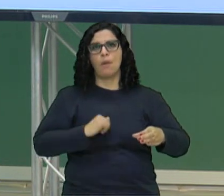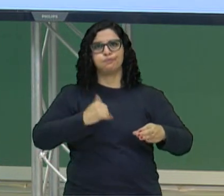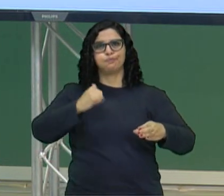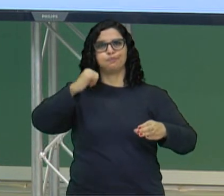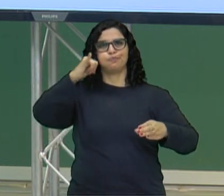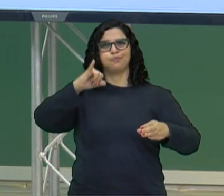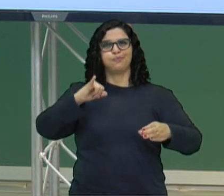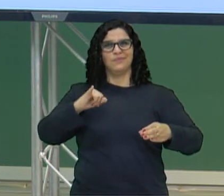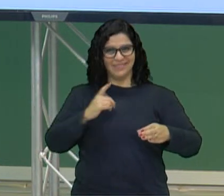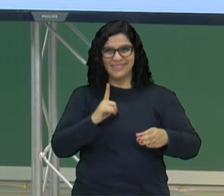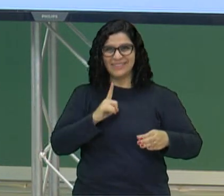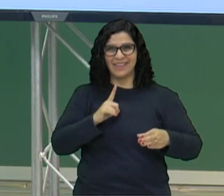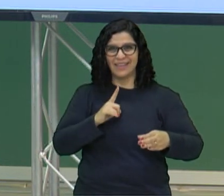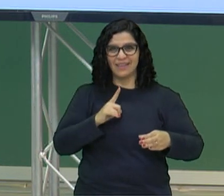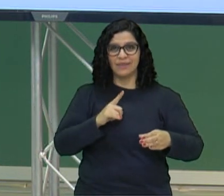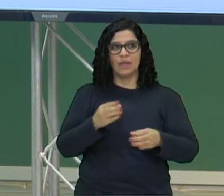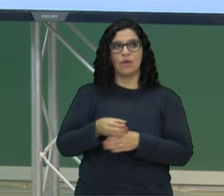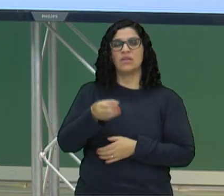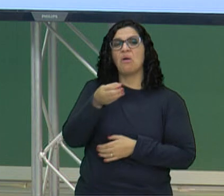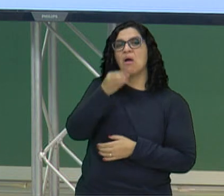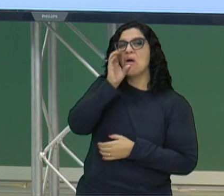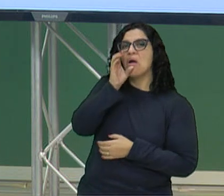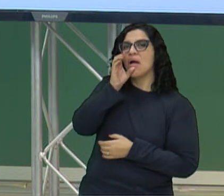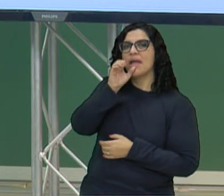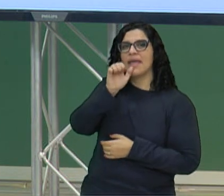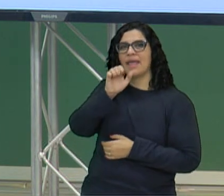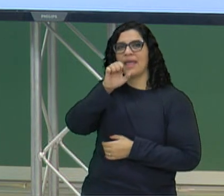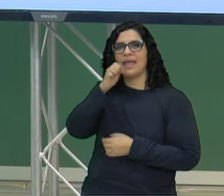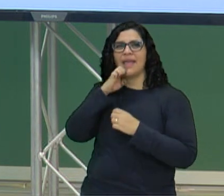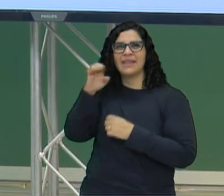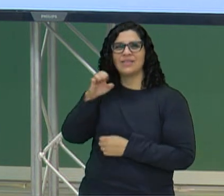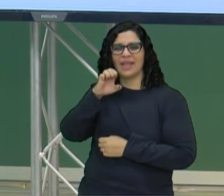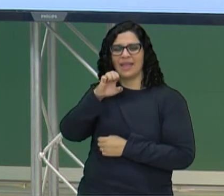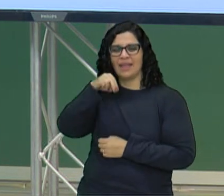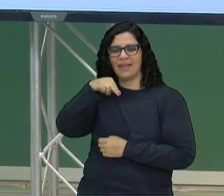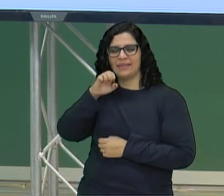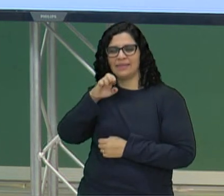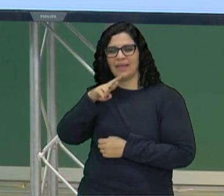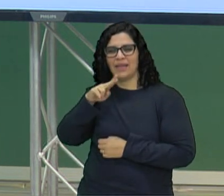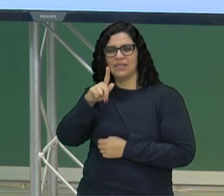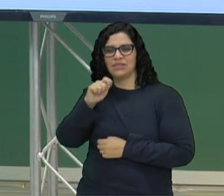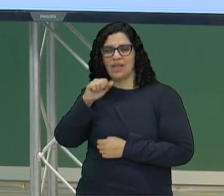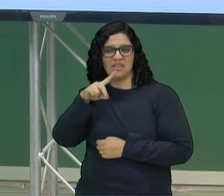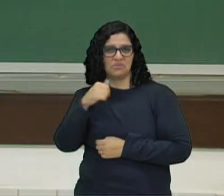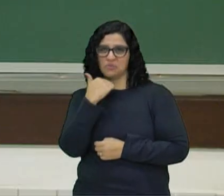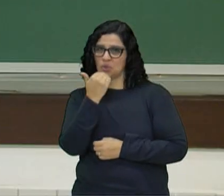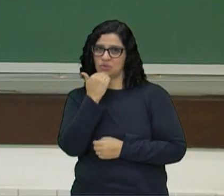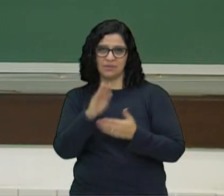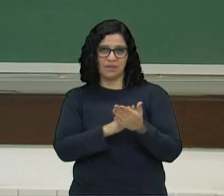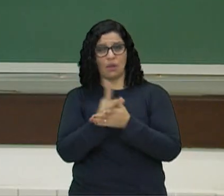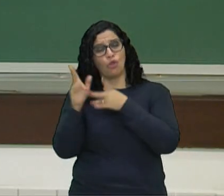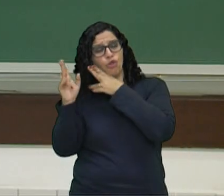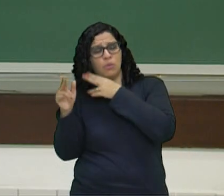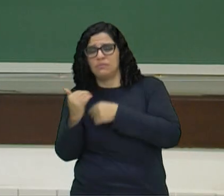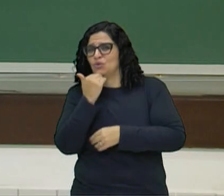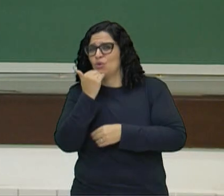bateria. Se tomar uma lata desses energéticos, não é recarregar a bateria. Você tirar um sono, não é recarregar a bateria.